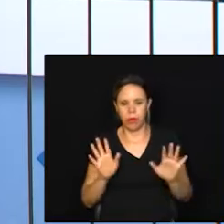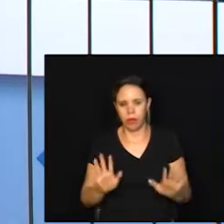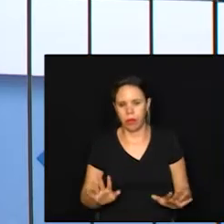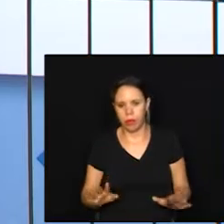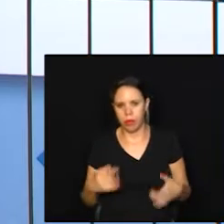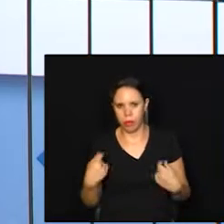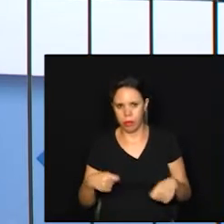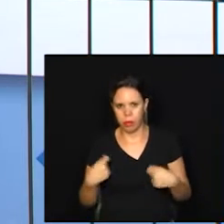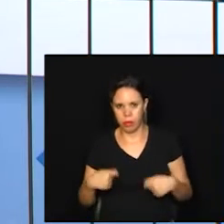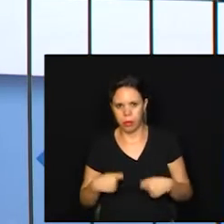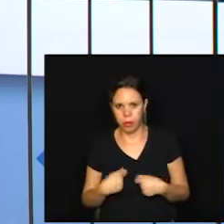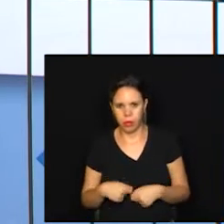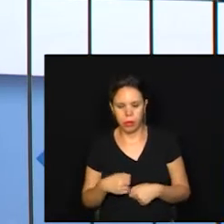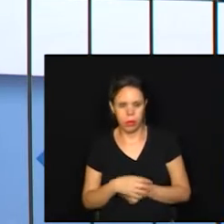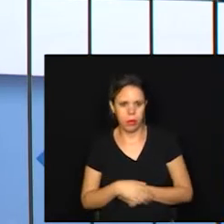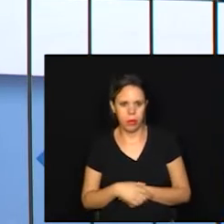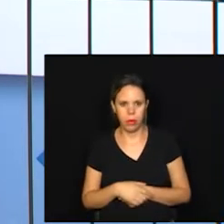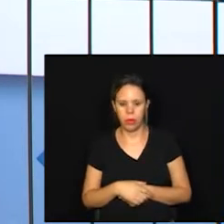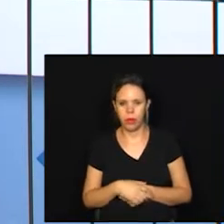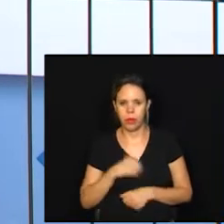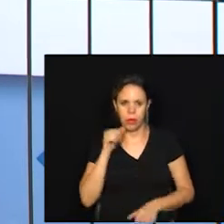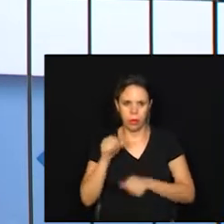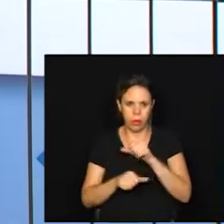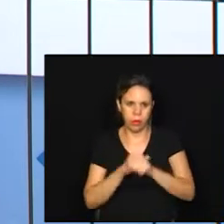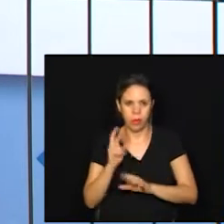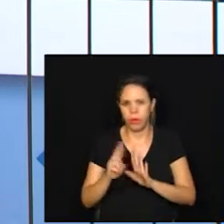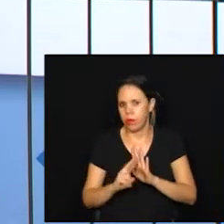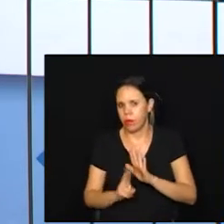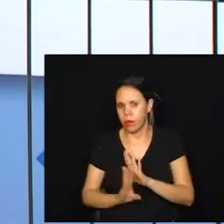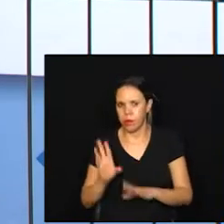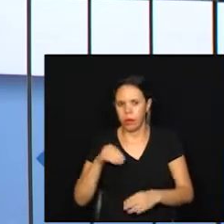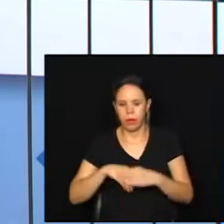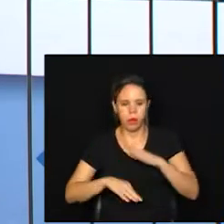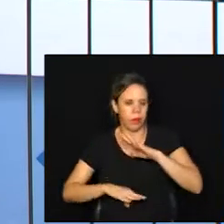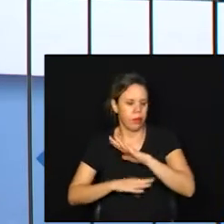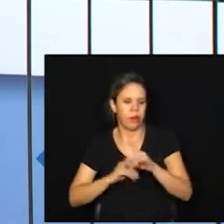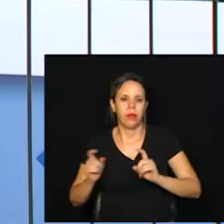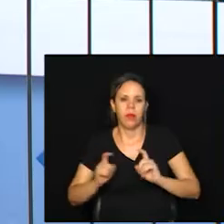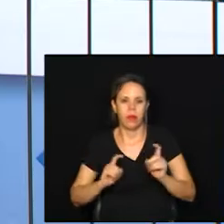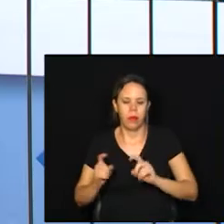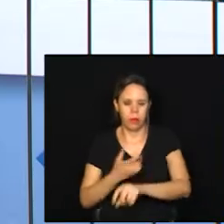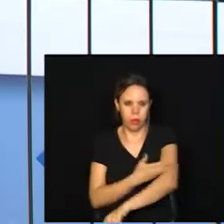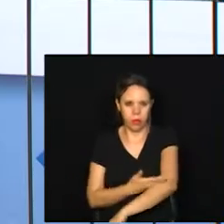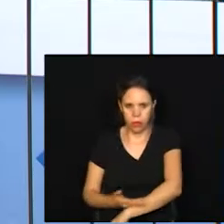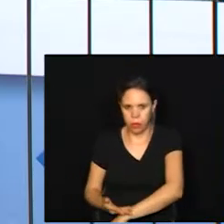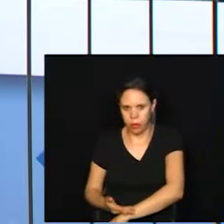nós precisaremos dessa mudança no regimento para que as reuniões consideradas